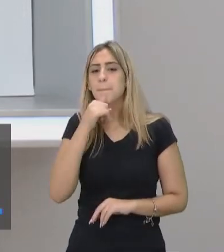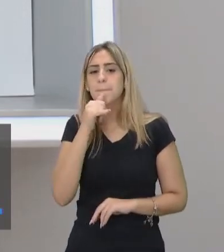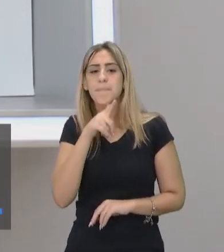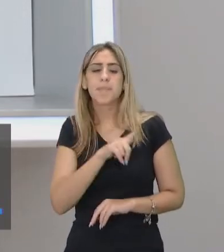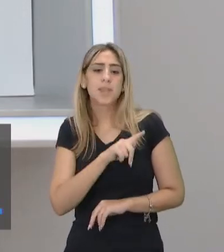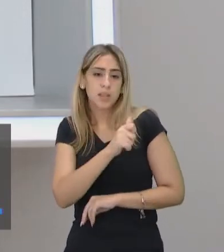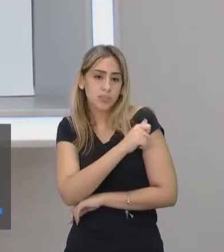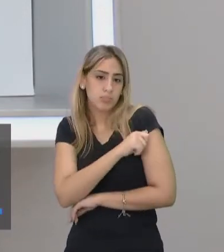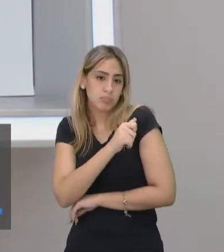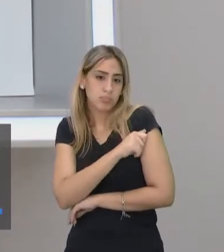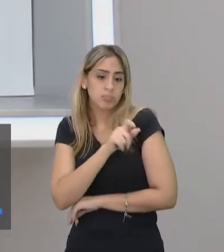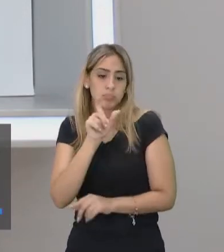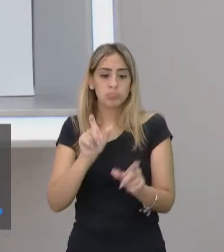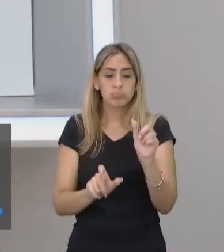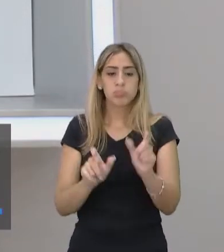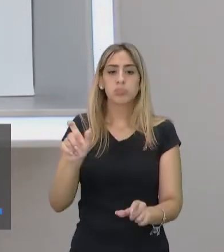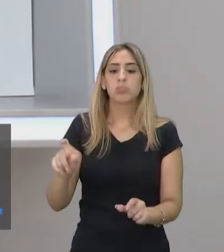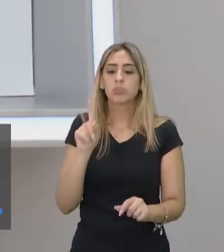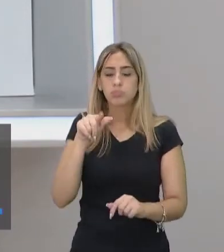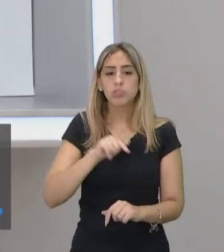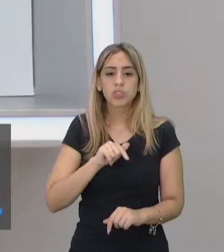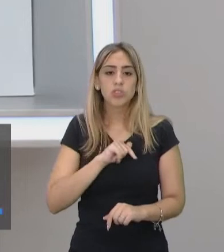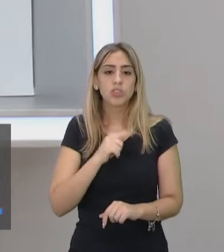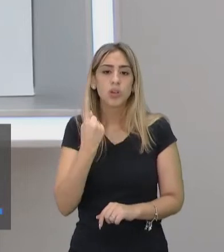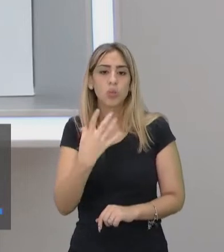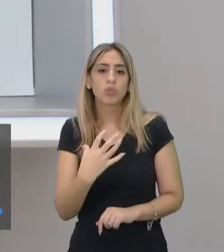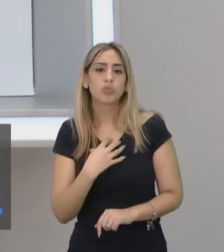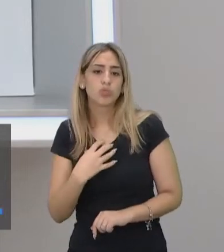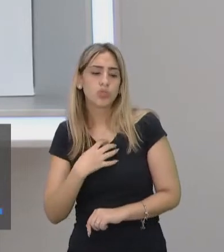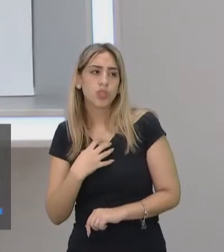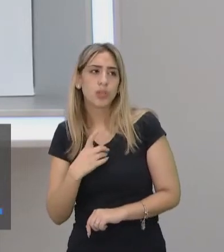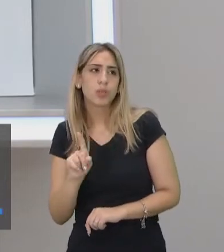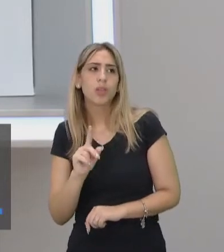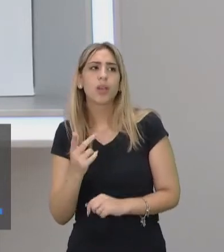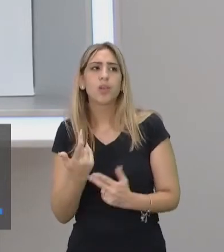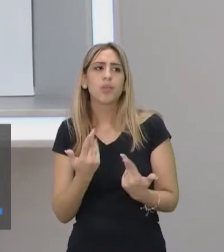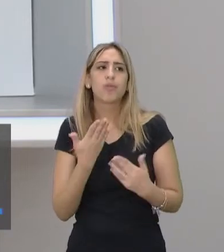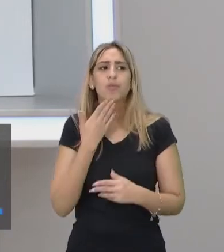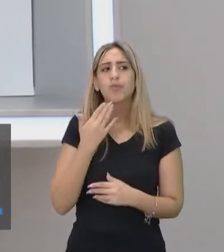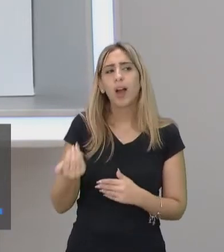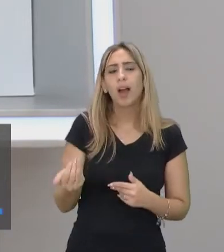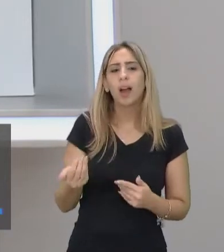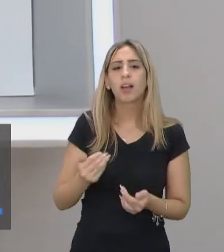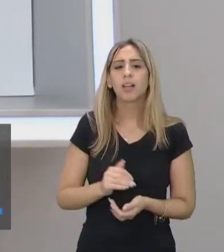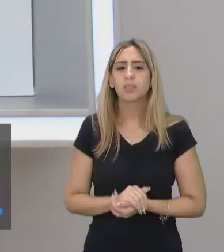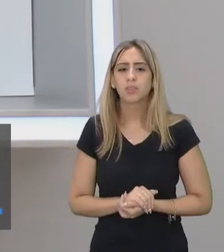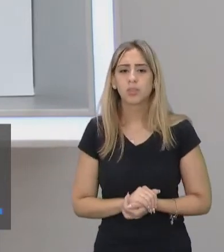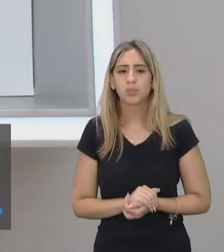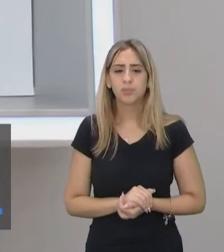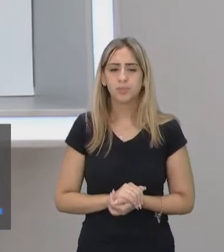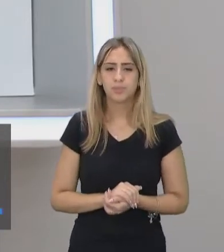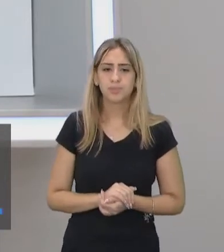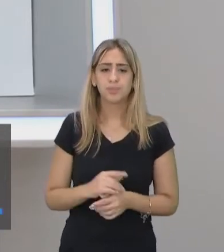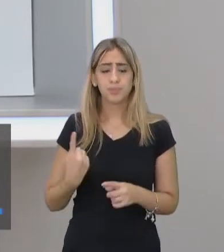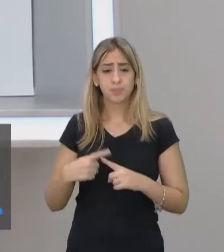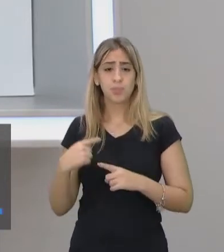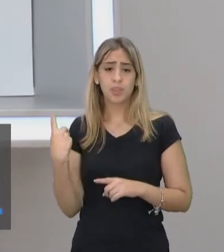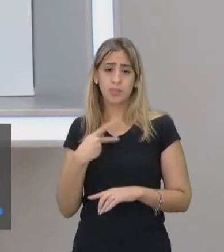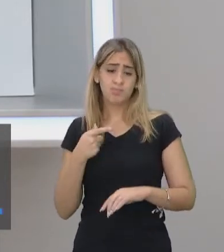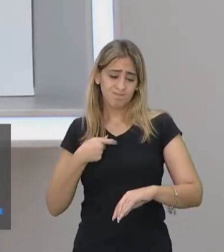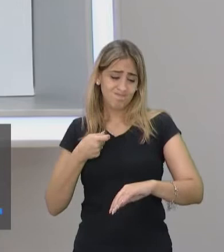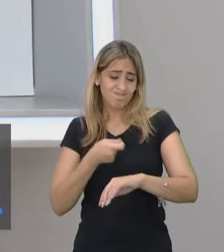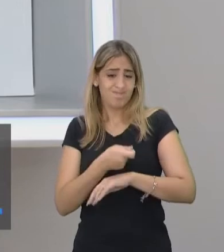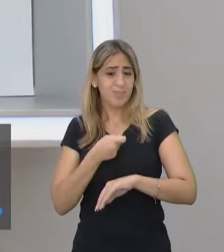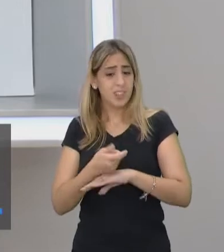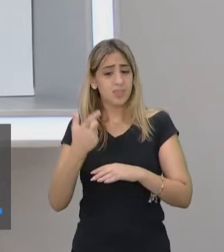aluno de personal que tinha uma patologia não tão fácil, assim, porque eu investi em